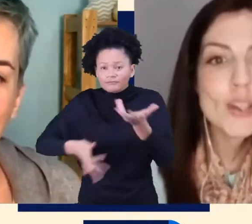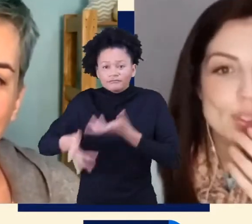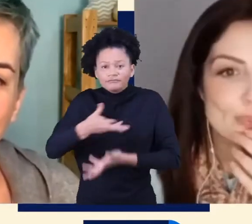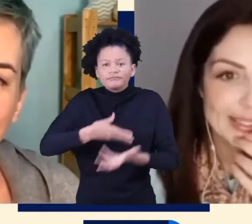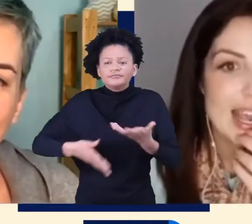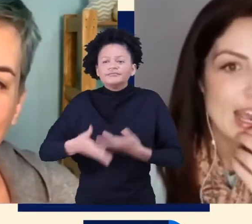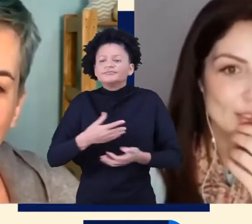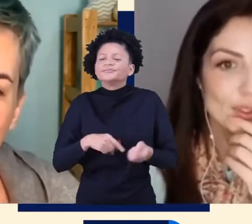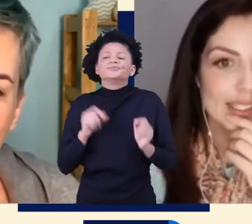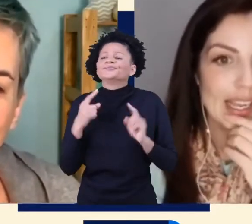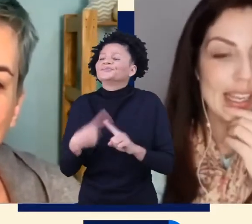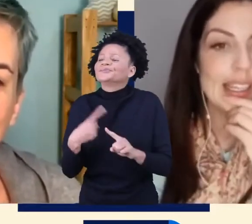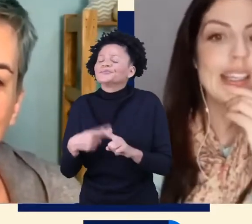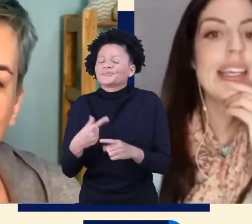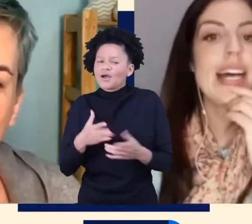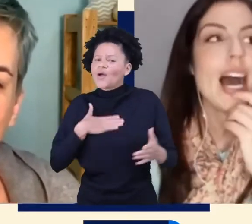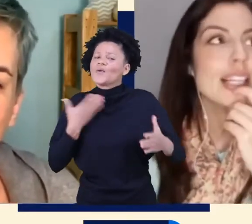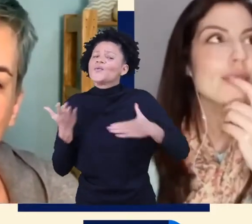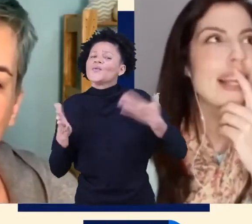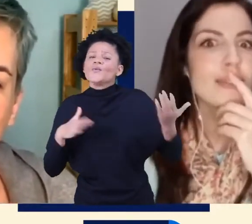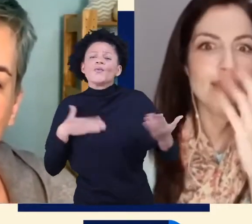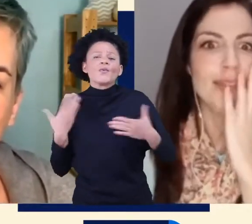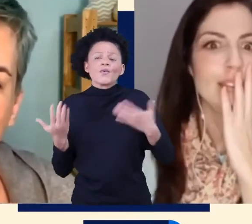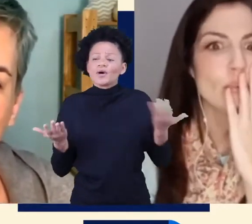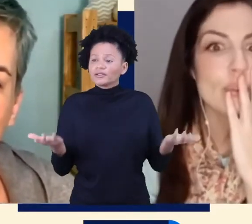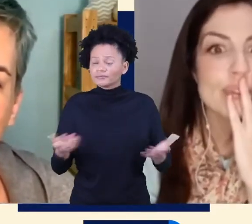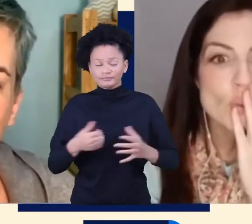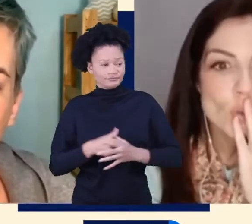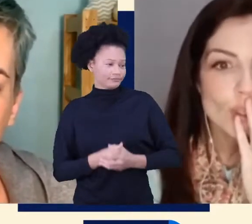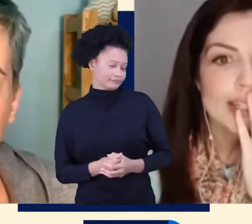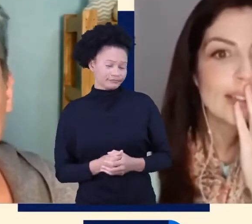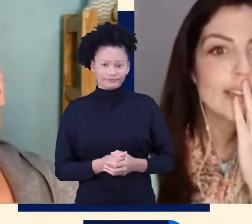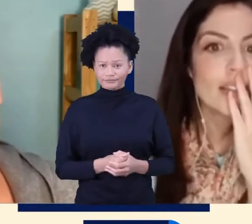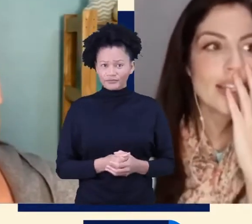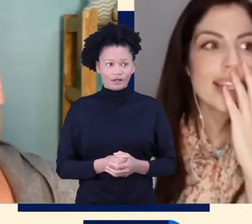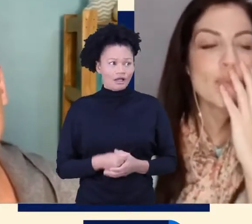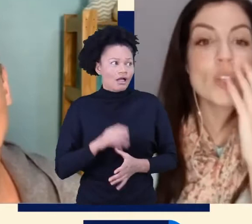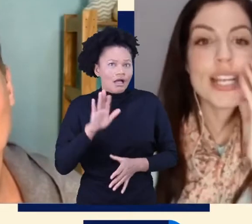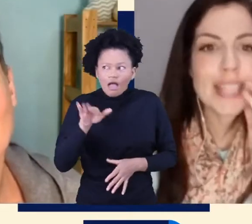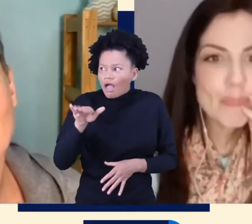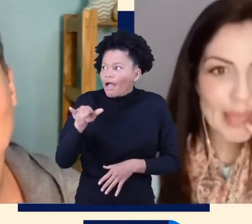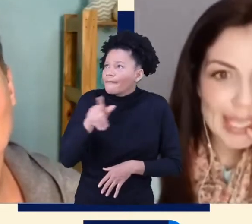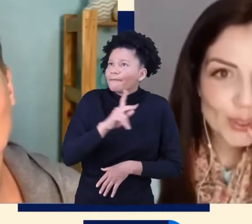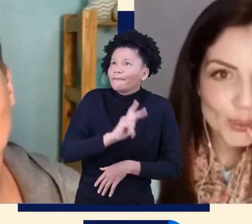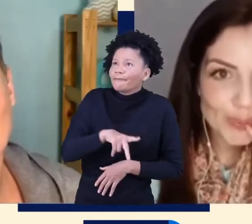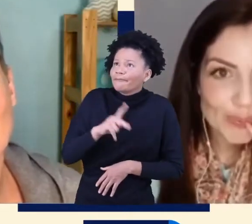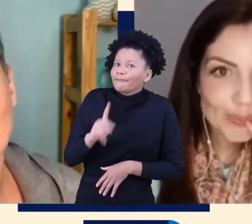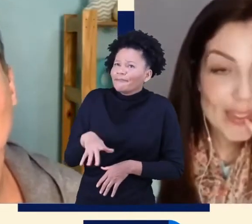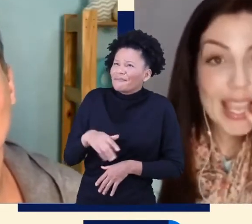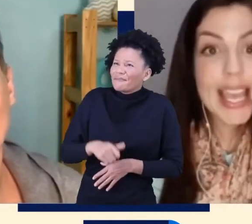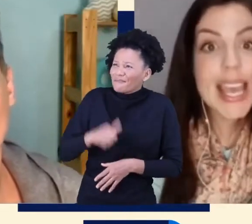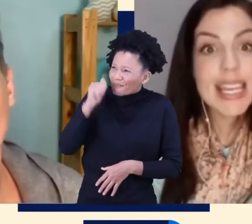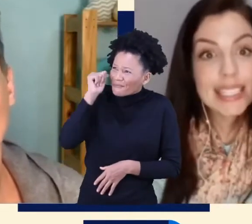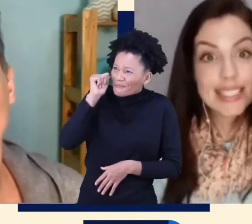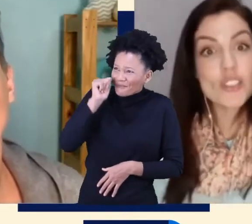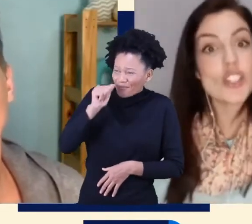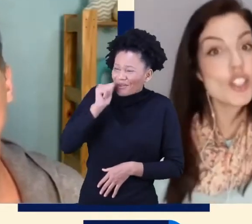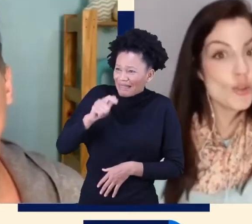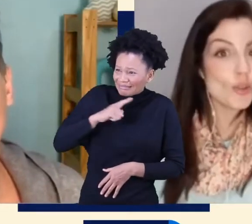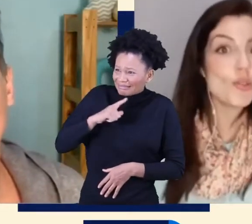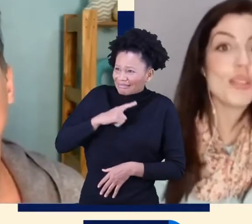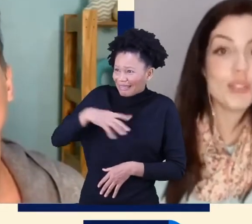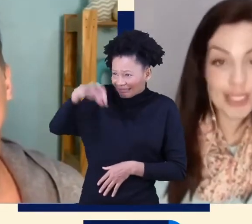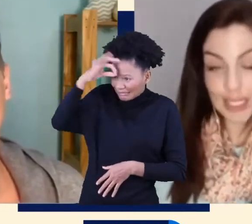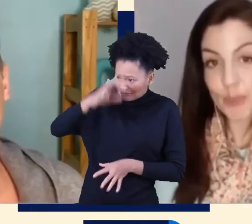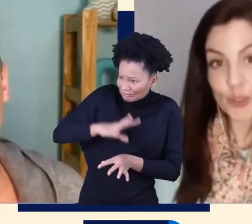que vocês estão espantados, né? Aí eles falaram: professora, mulher tem pelo? Eles já